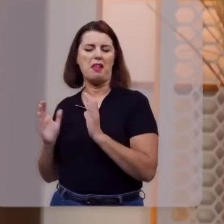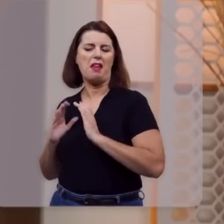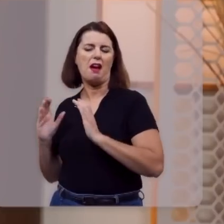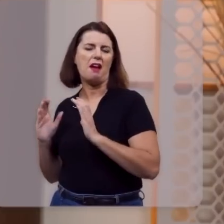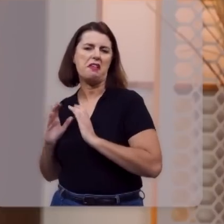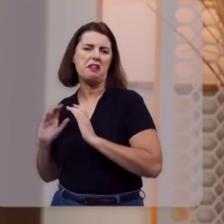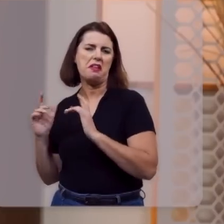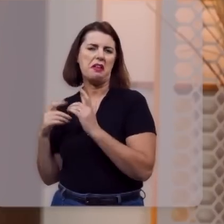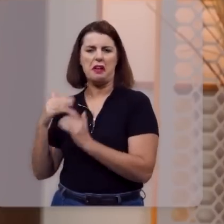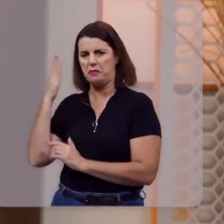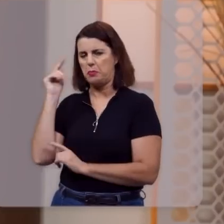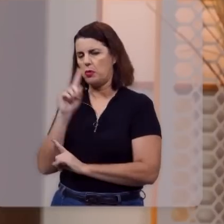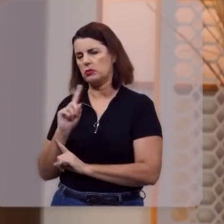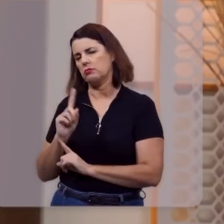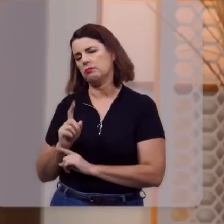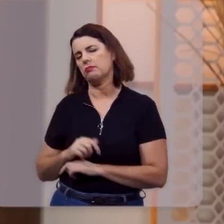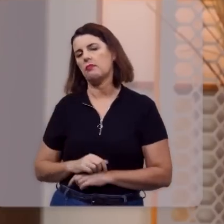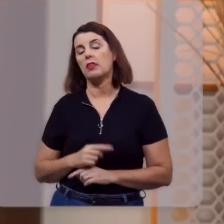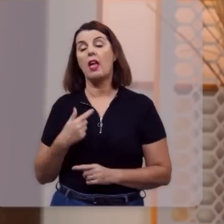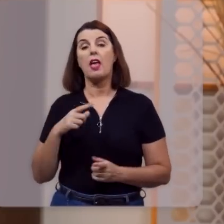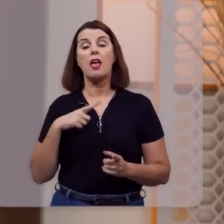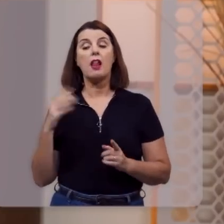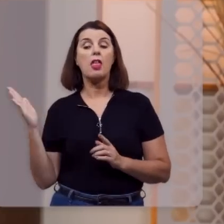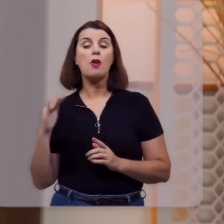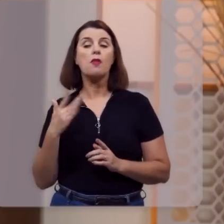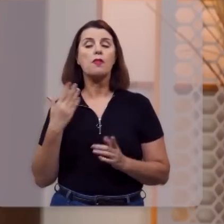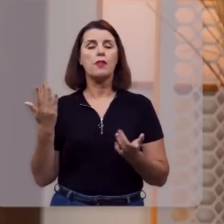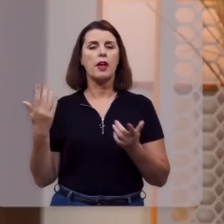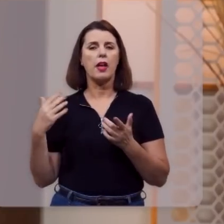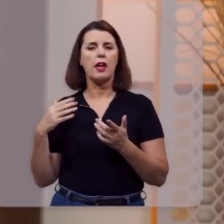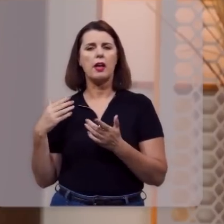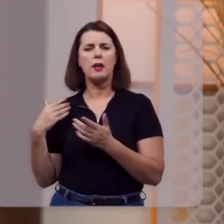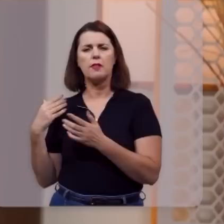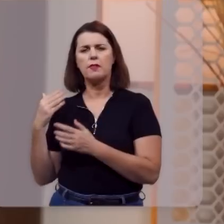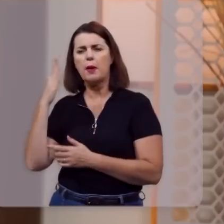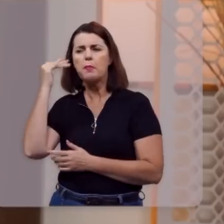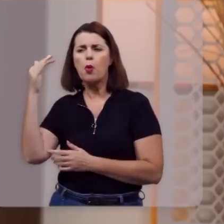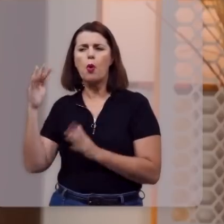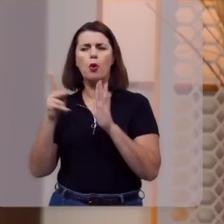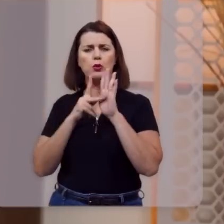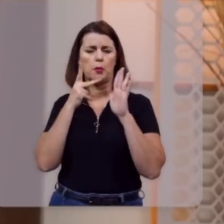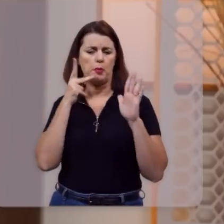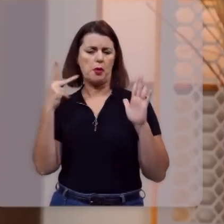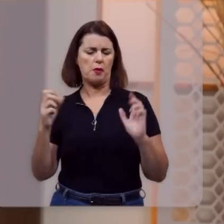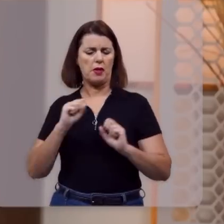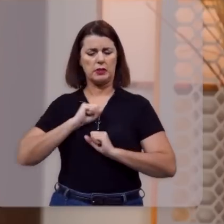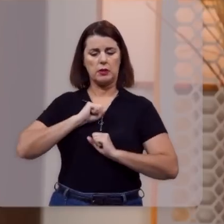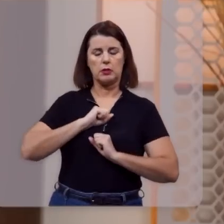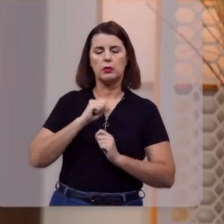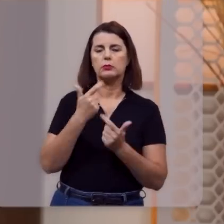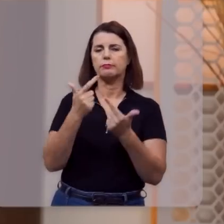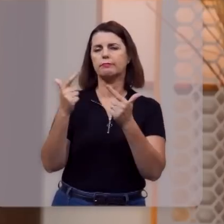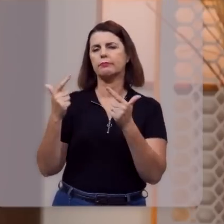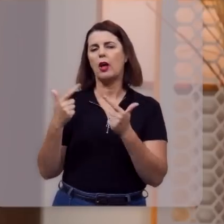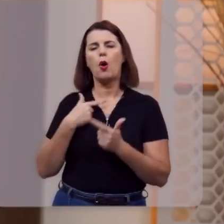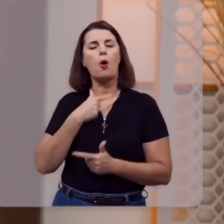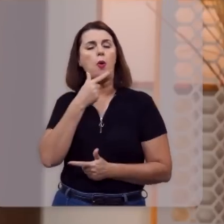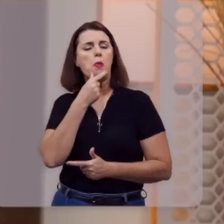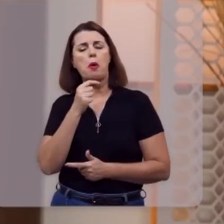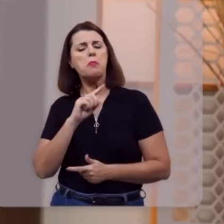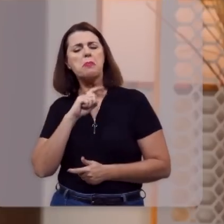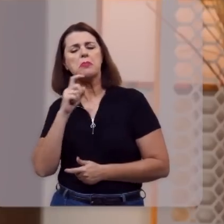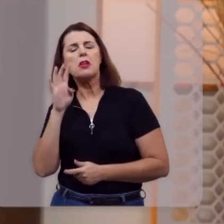rica, aristocrática. Ele não procede de uma escola de profetas, nem de uma família sacerdotal. Ele é um